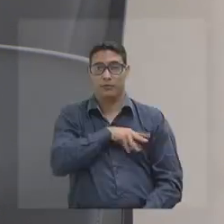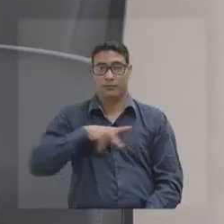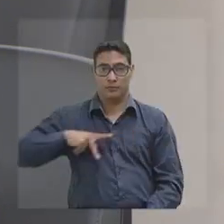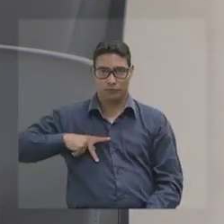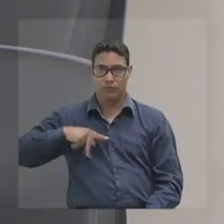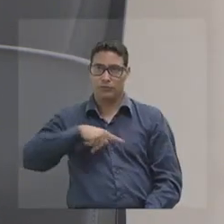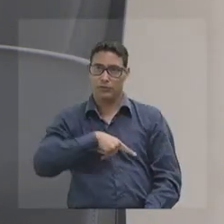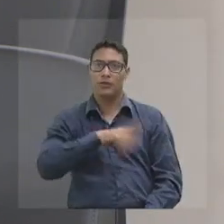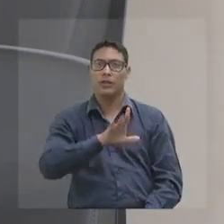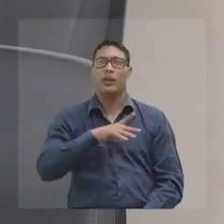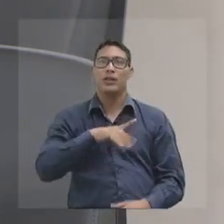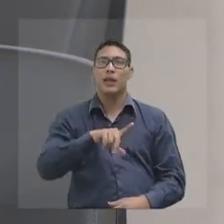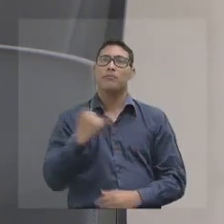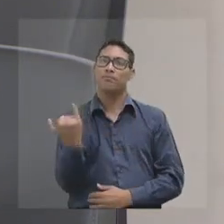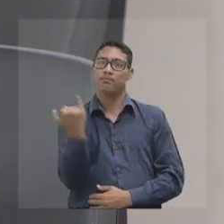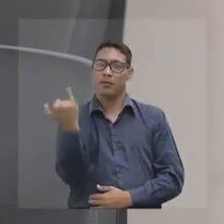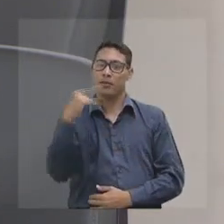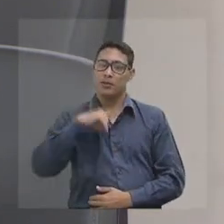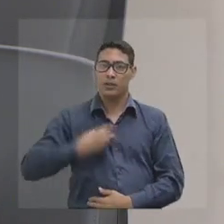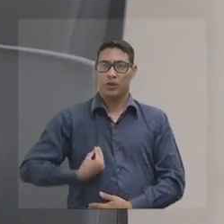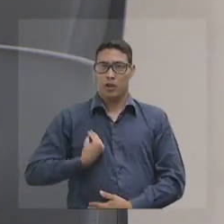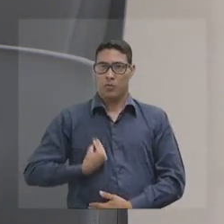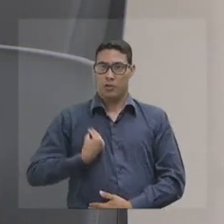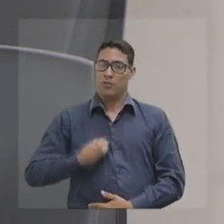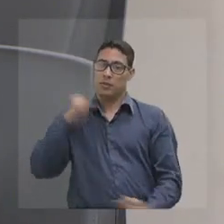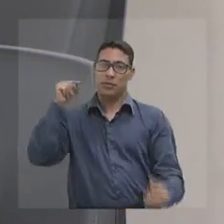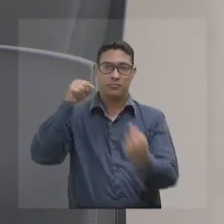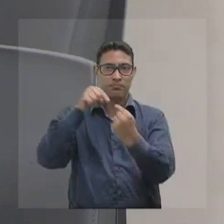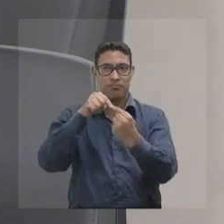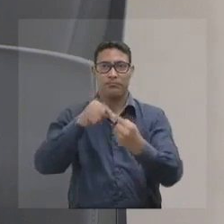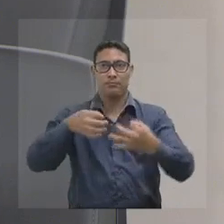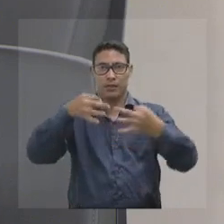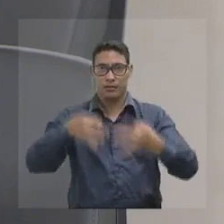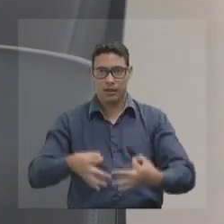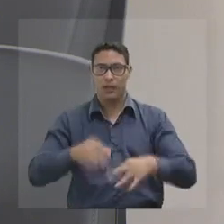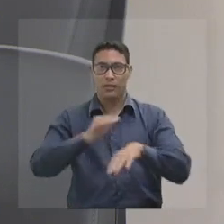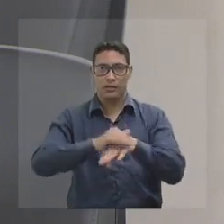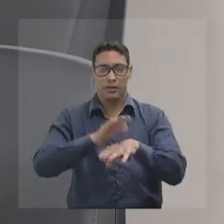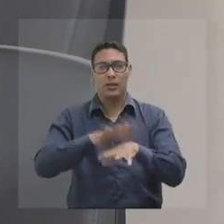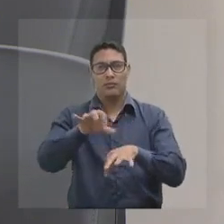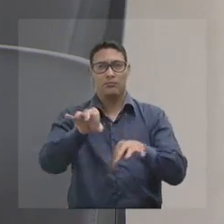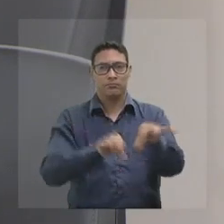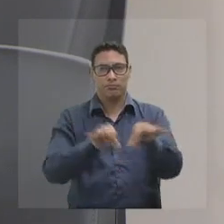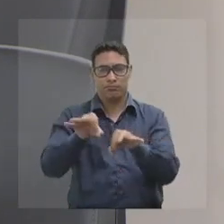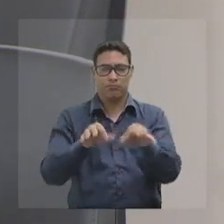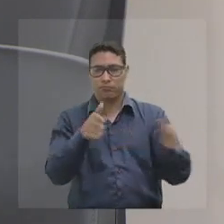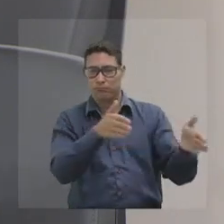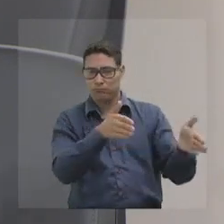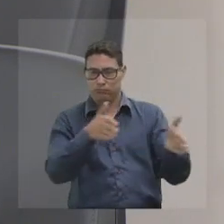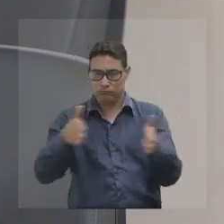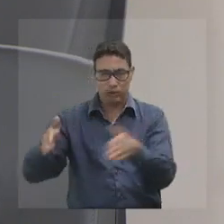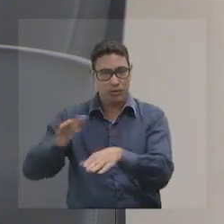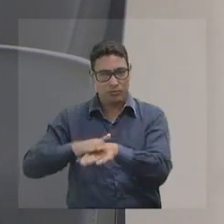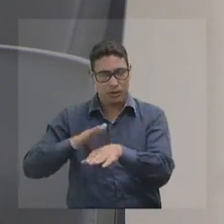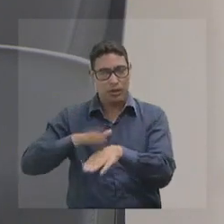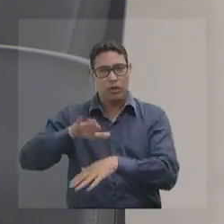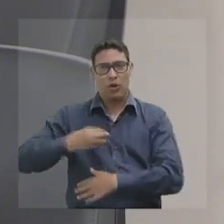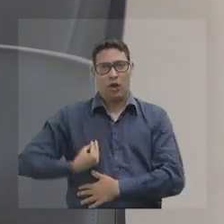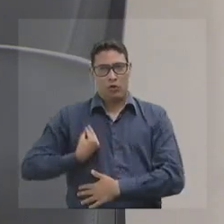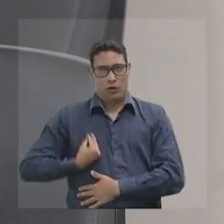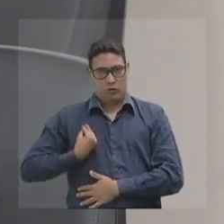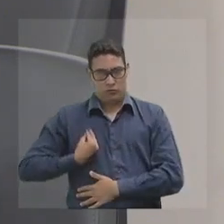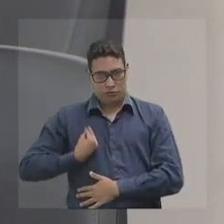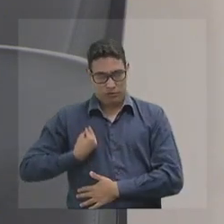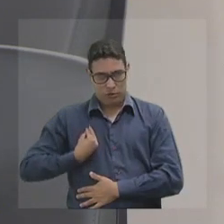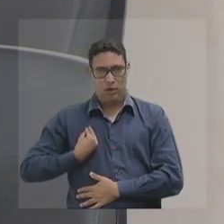importante que a gente tem uma participação efetiva é do Ministério Público nesse processo garantindo aí né a sua função é o ministério